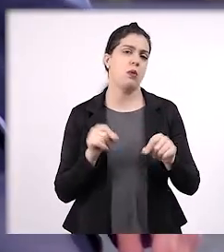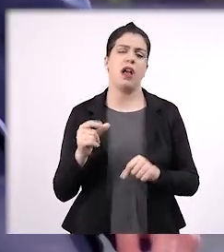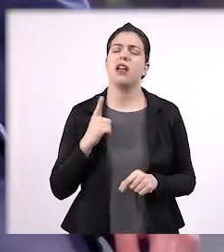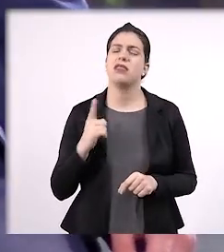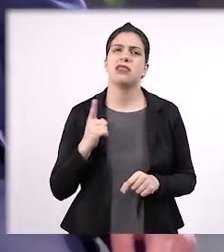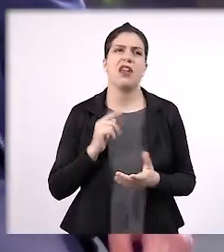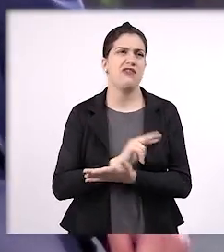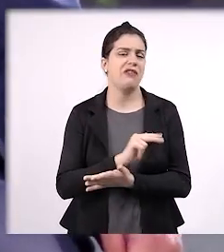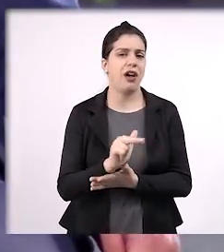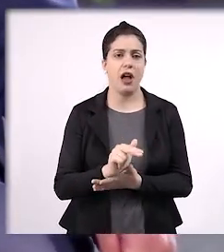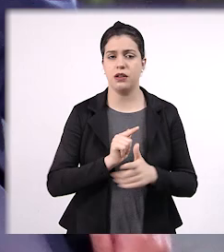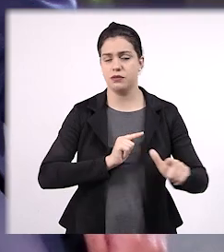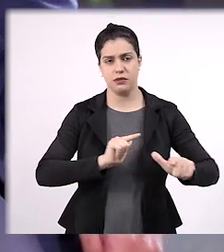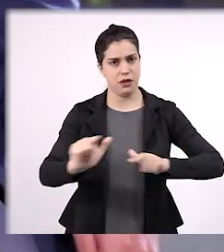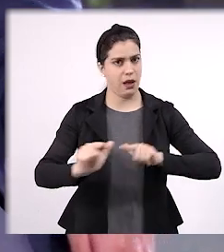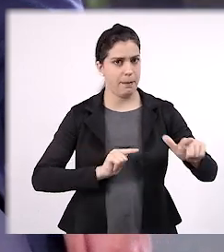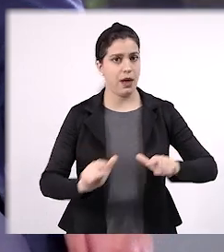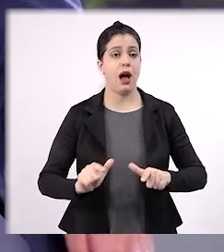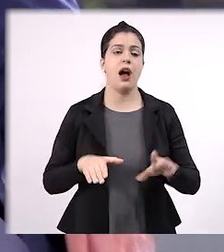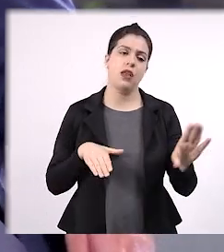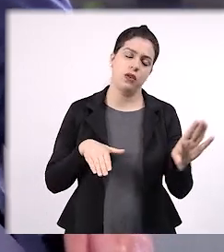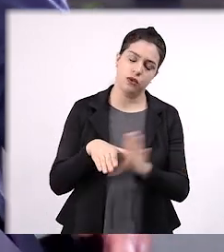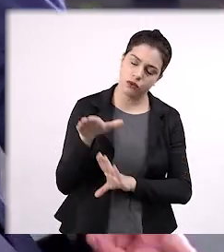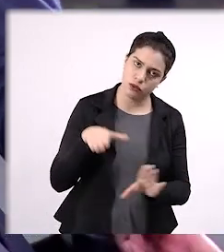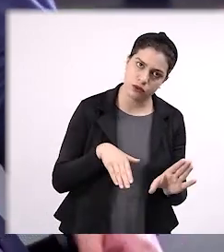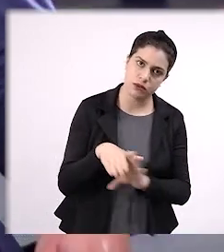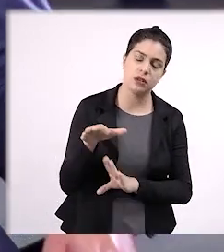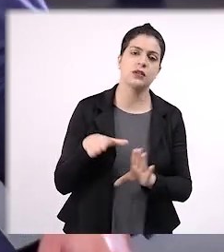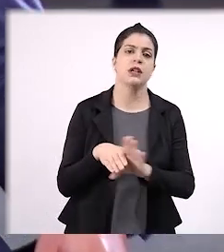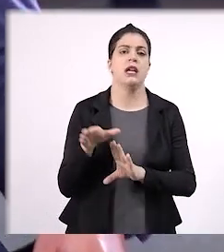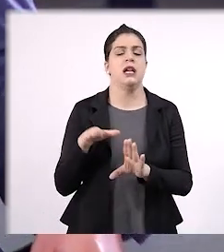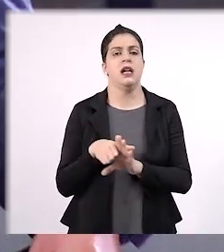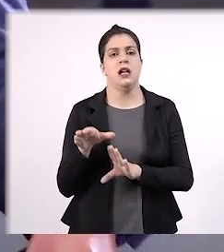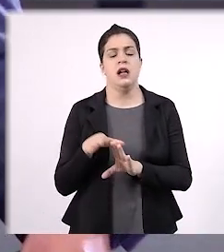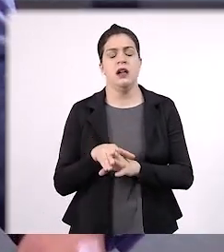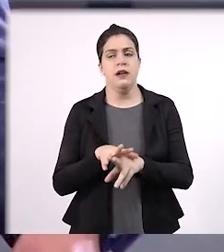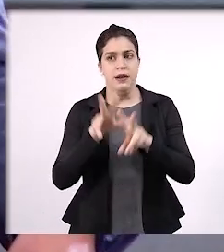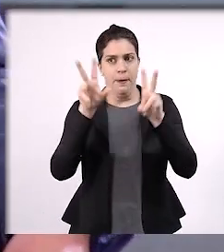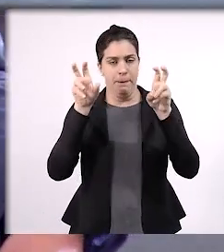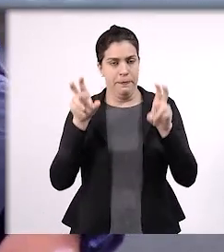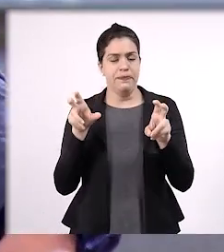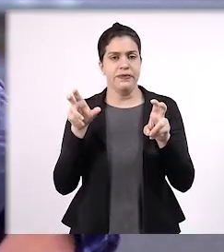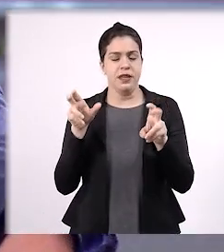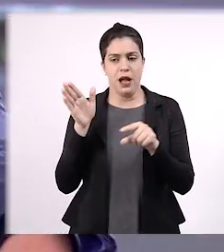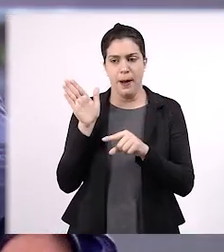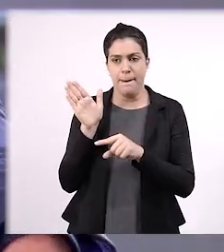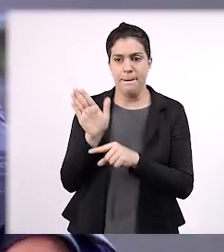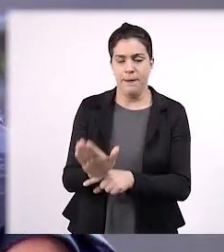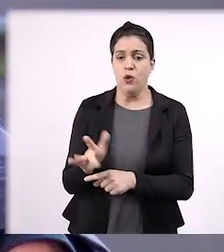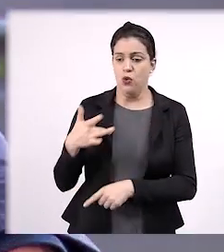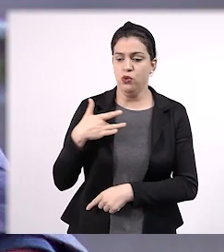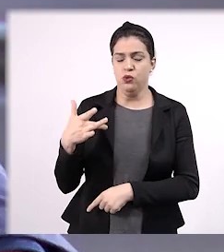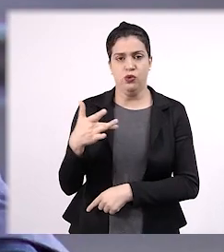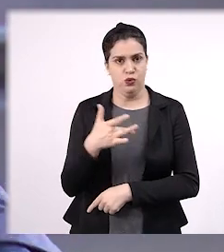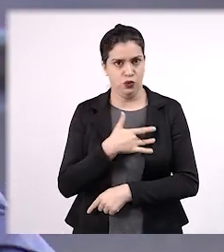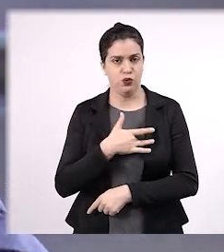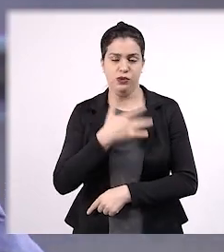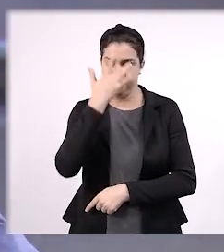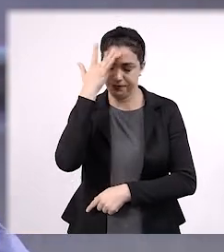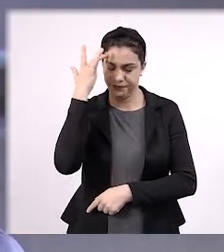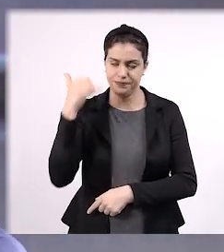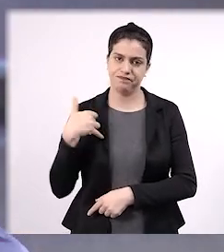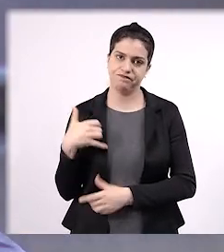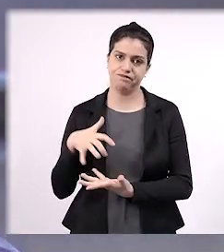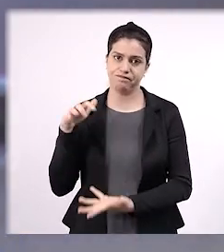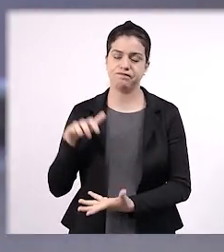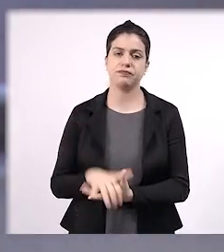Pública, por meio do Núcleo de Saúde, Núcleo Institucional de Saúde da Defensoria Pública, tem feito várias ações